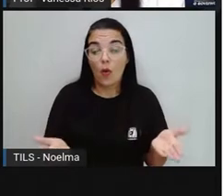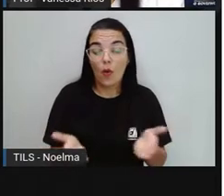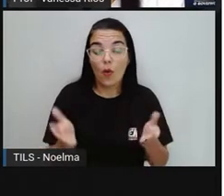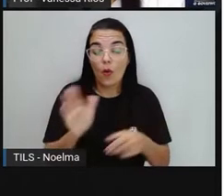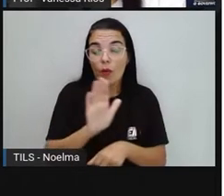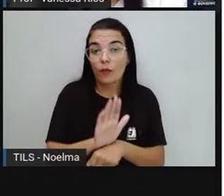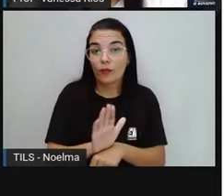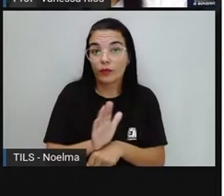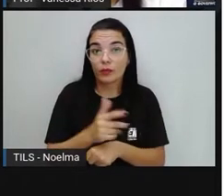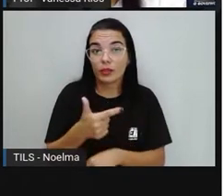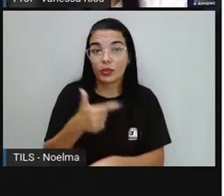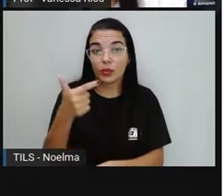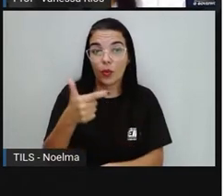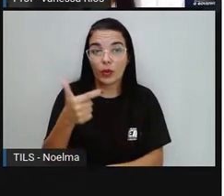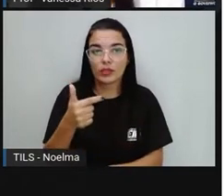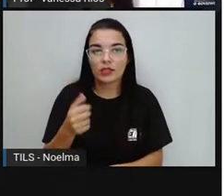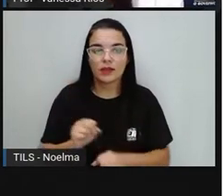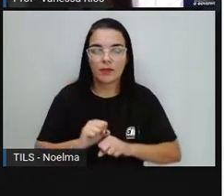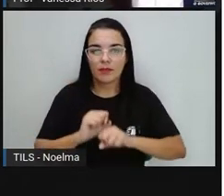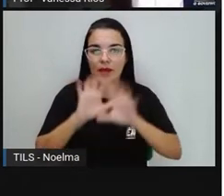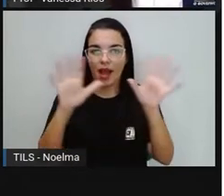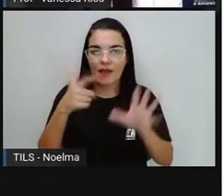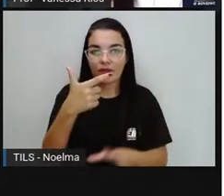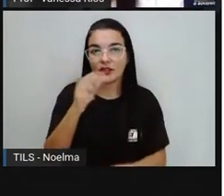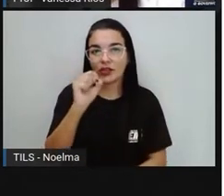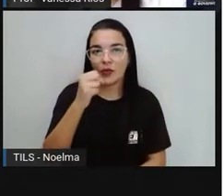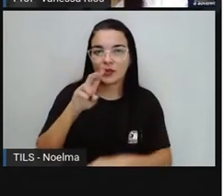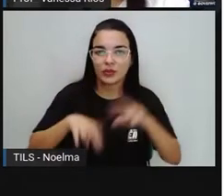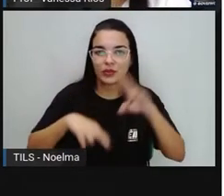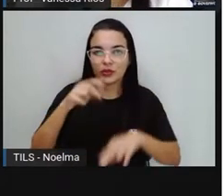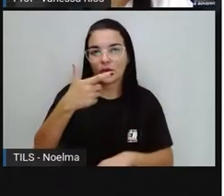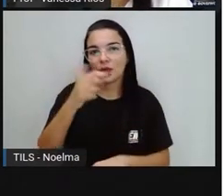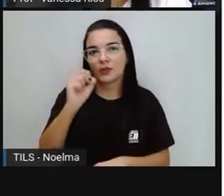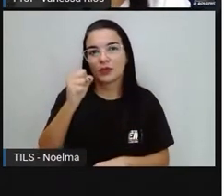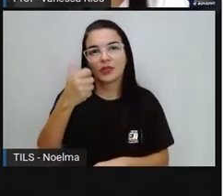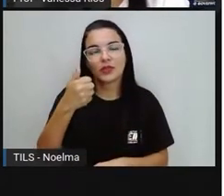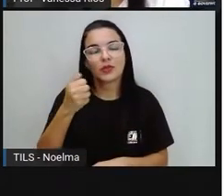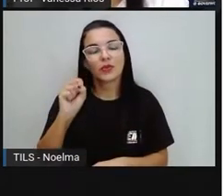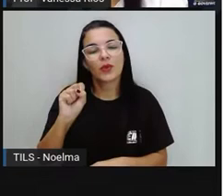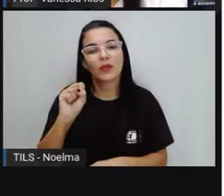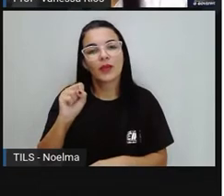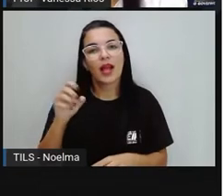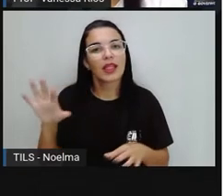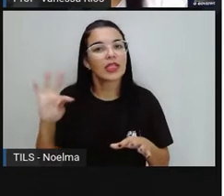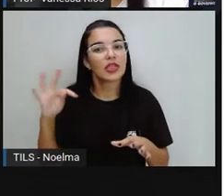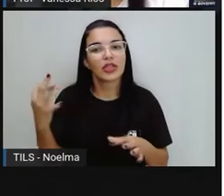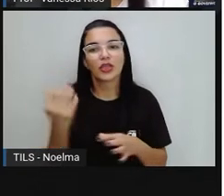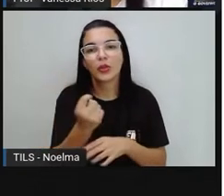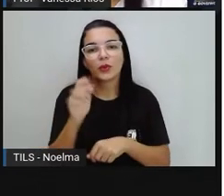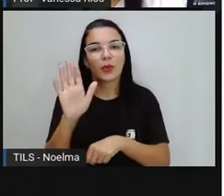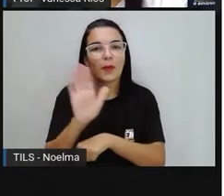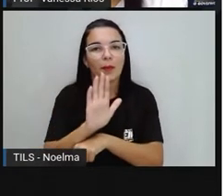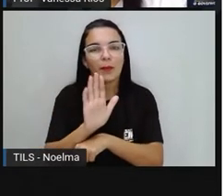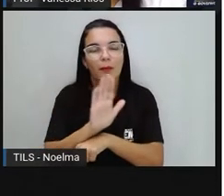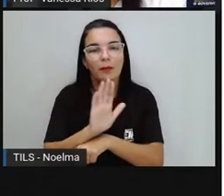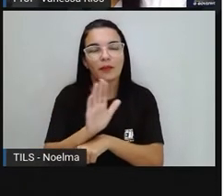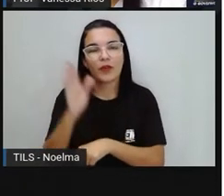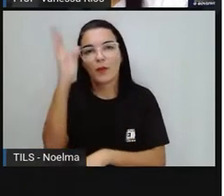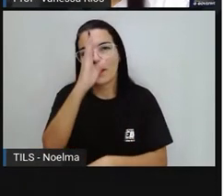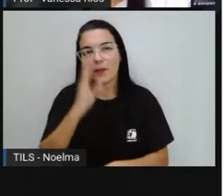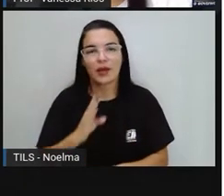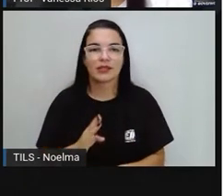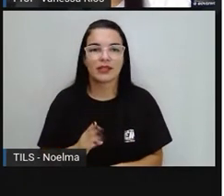de junho de 2018 e está em cartaz em todo o Brasil. Aí a Pro colocou aí o endereço eletrônico, né, do